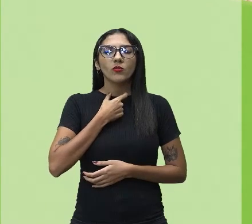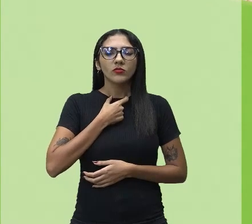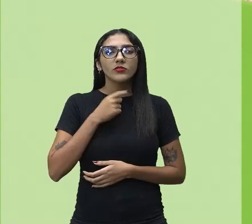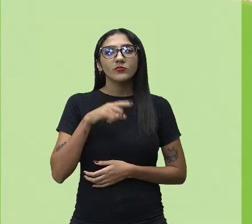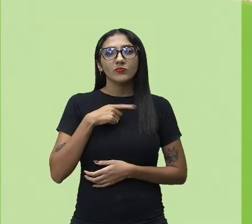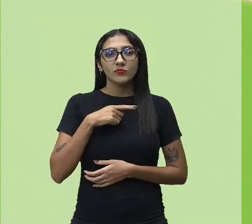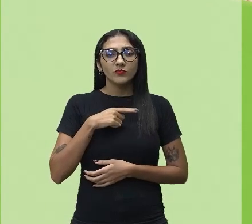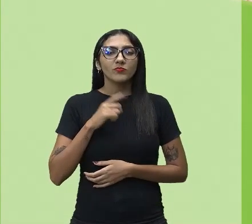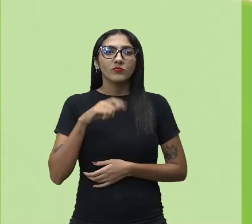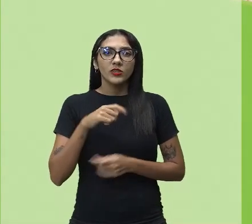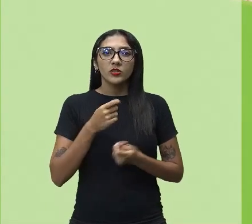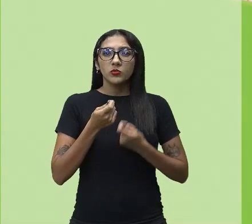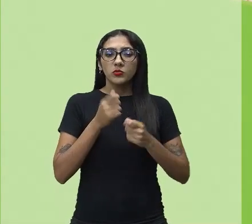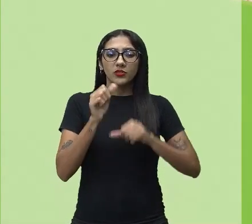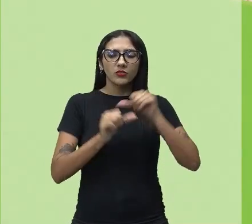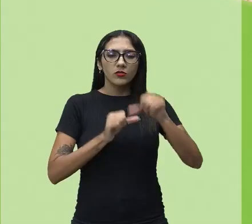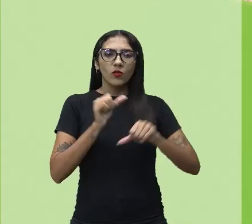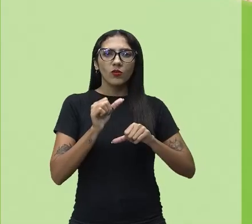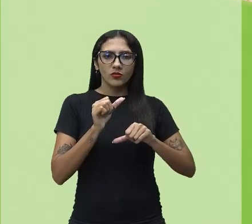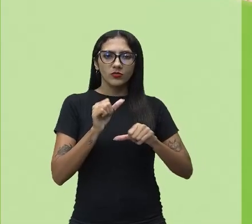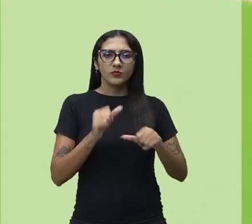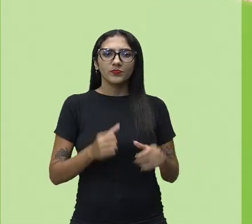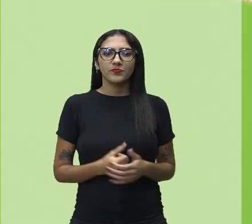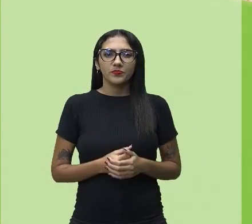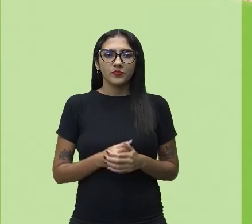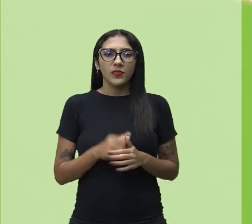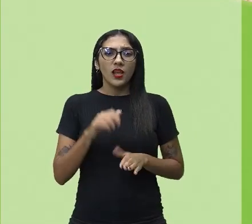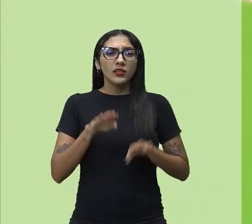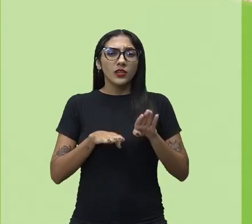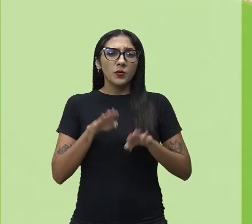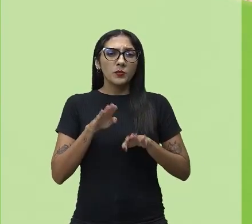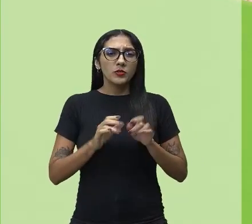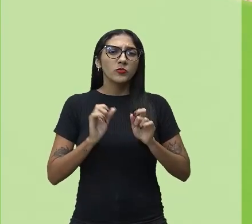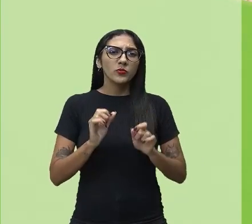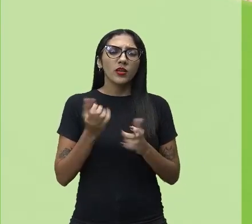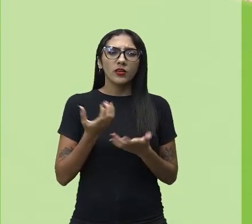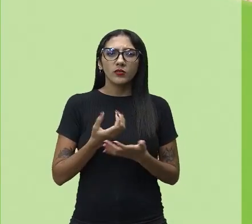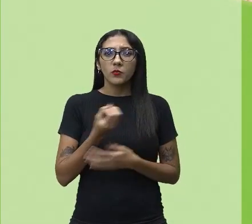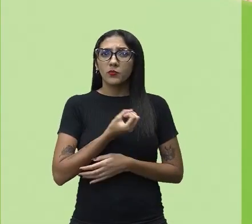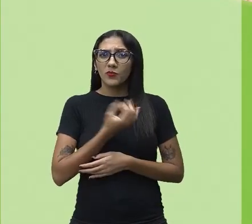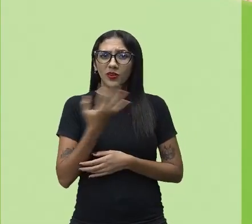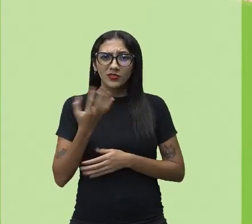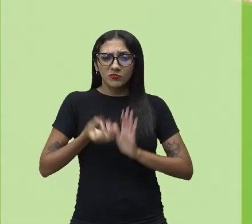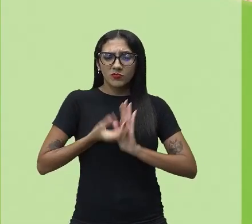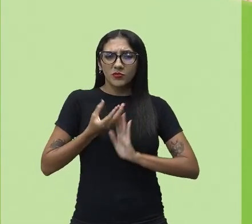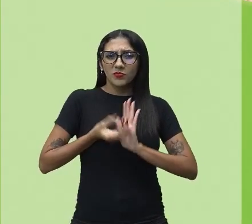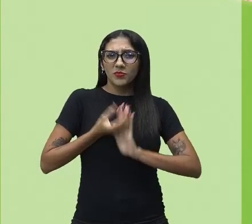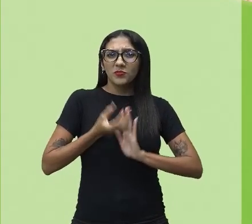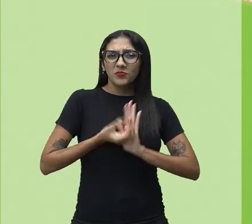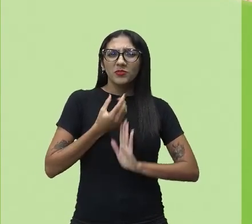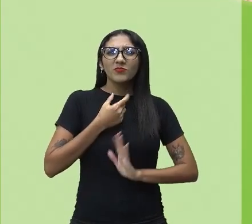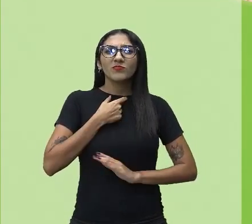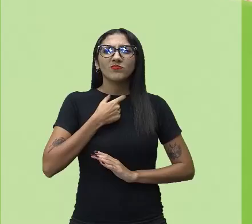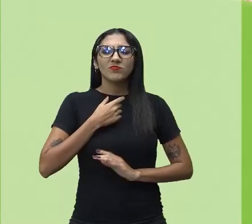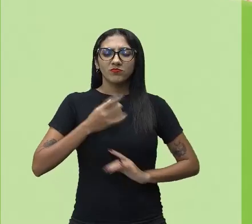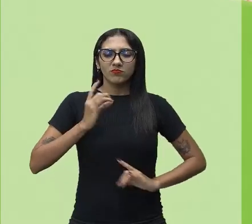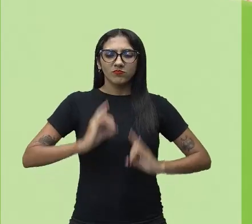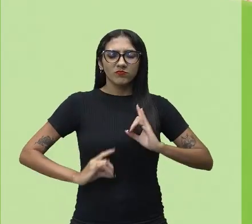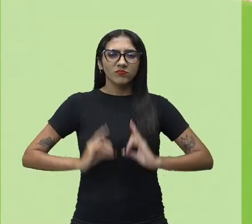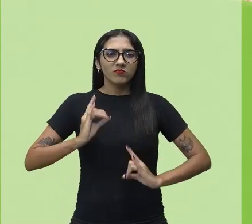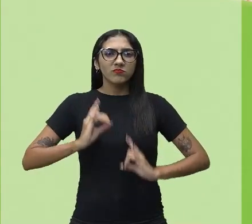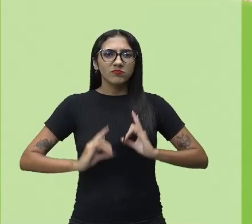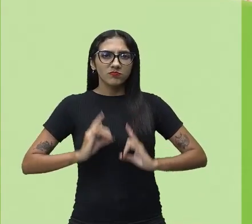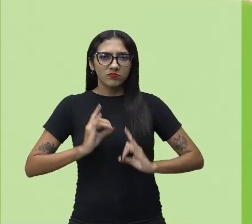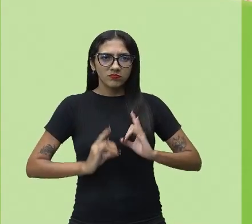falando desse metabolismo, né? E dependendo da quantidade de hormônios que ele vai produzir, né? Hormônios T3